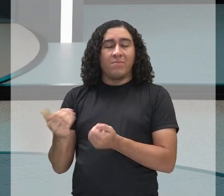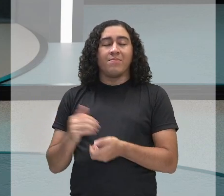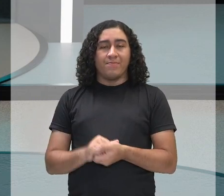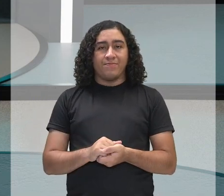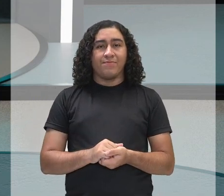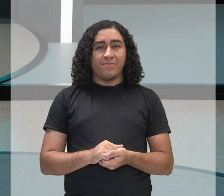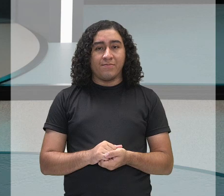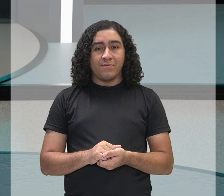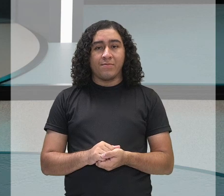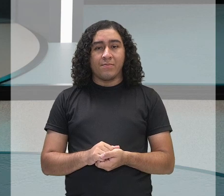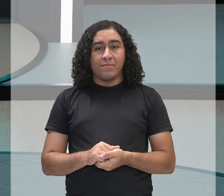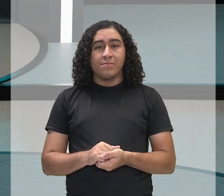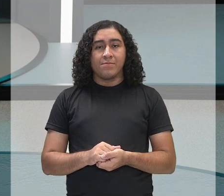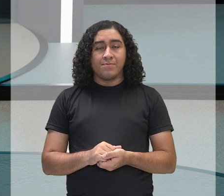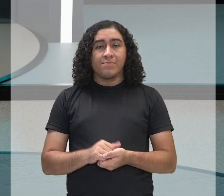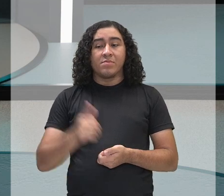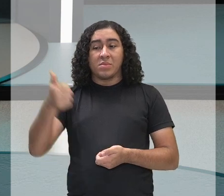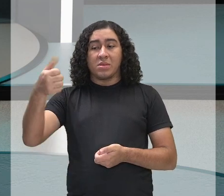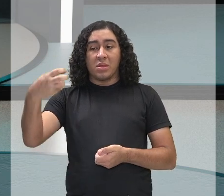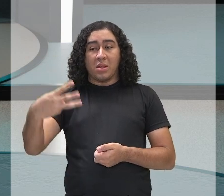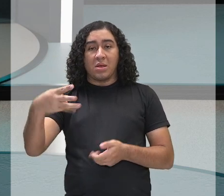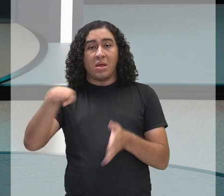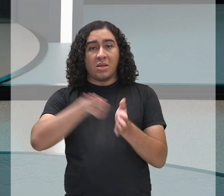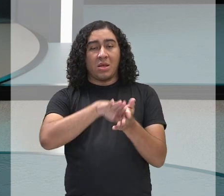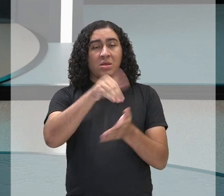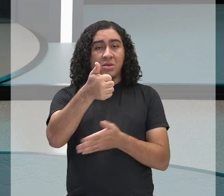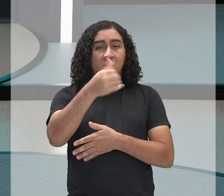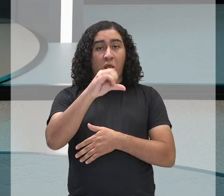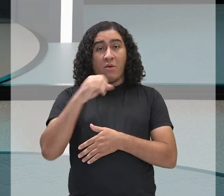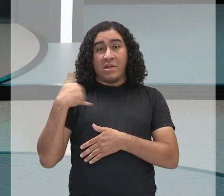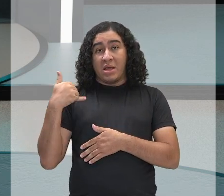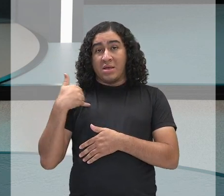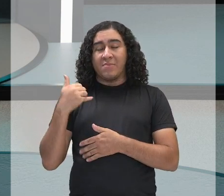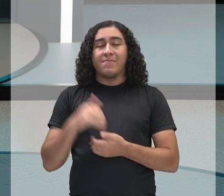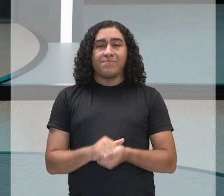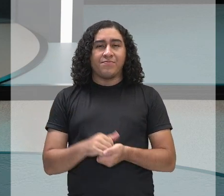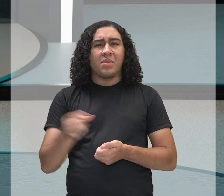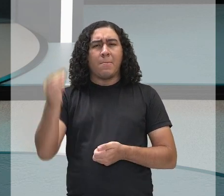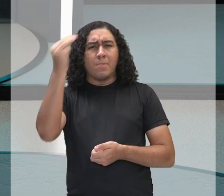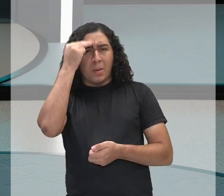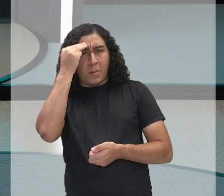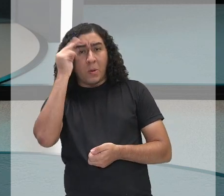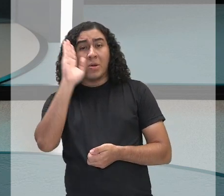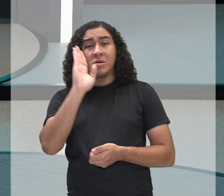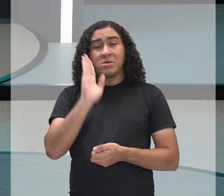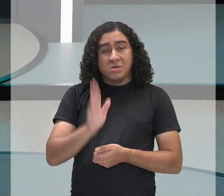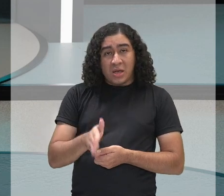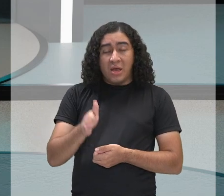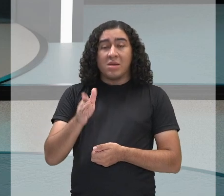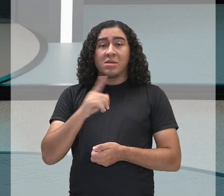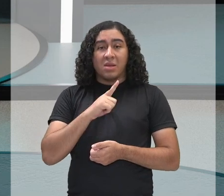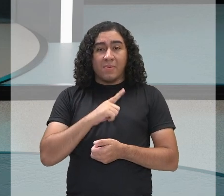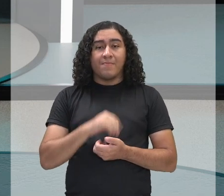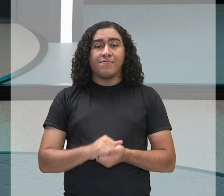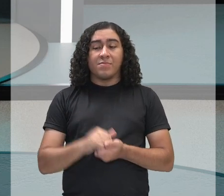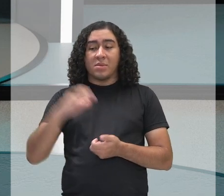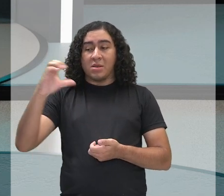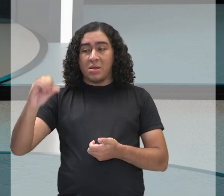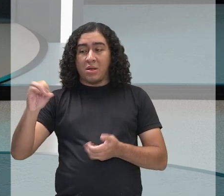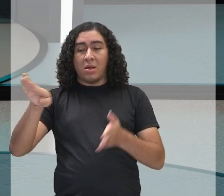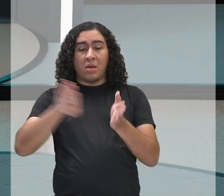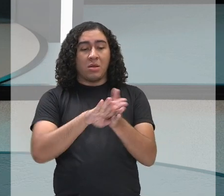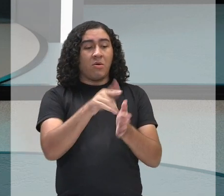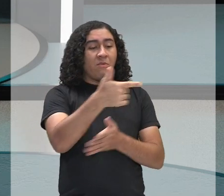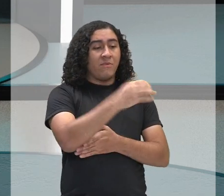de todos os indivíduos, né? Que é dos 13 aos 19, certo? Memorizou ali do 0 ao